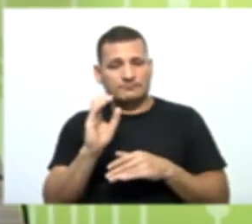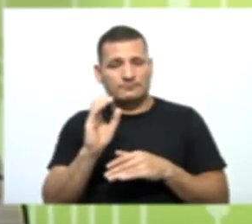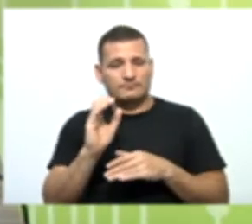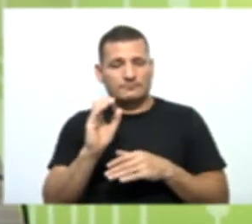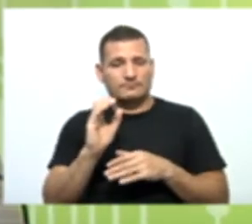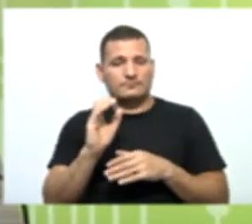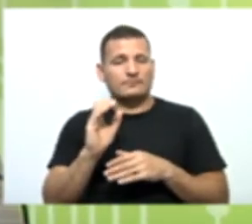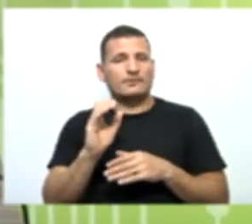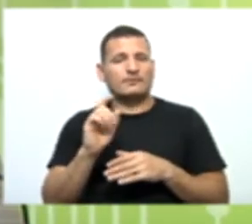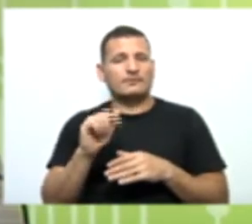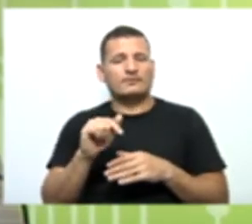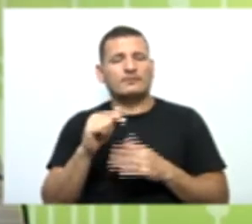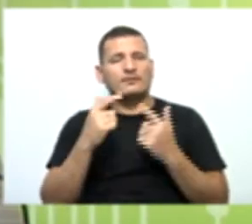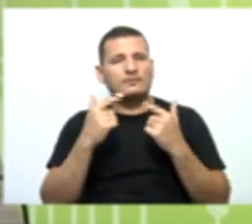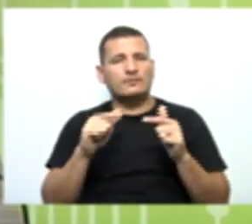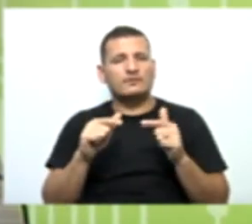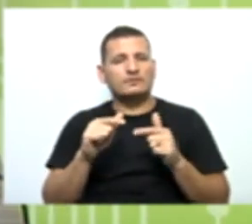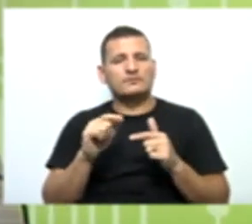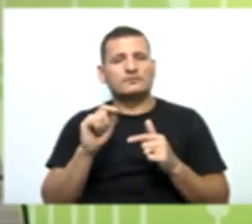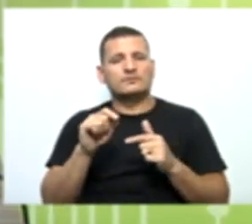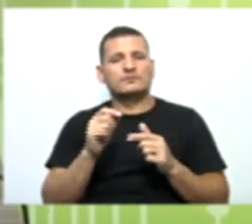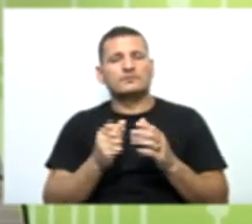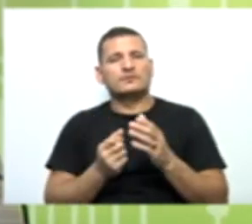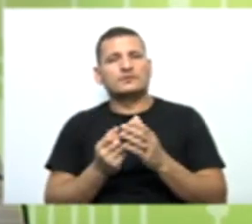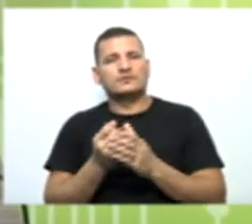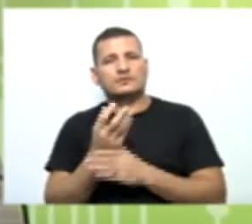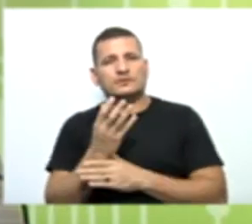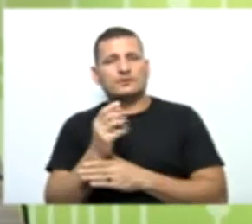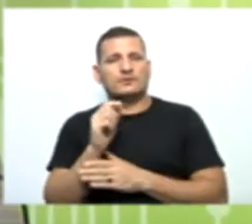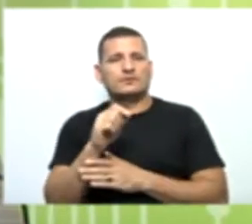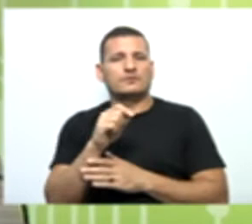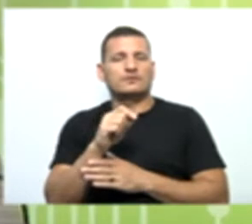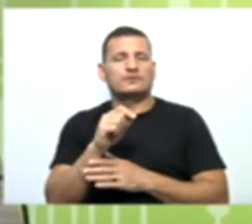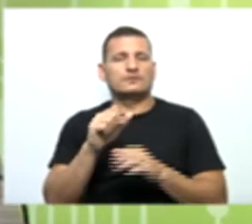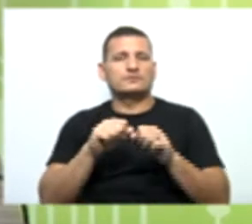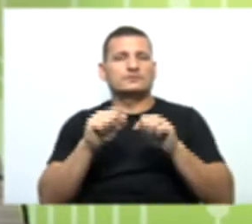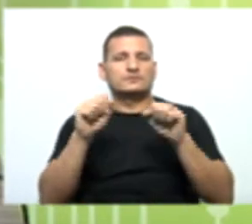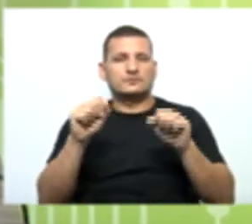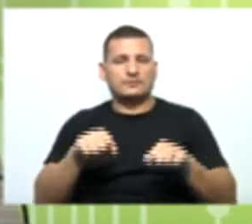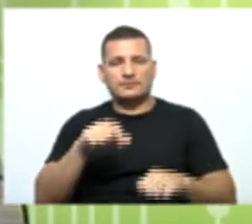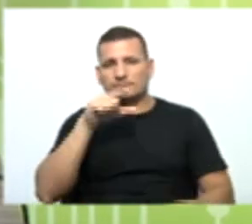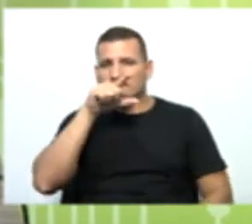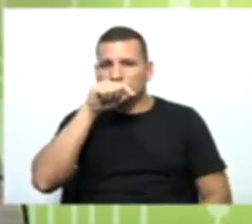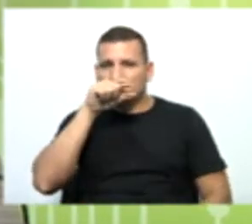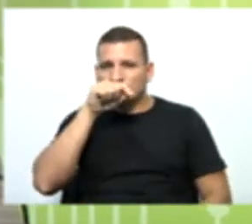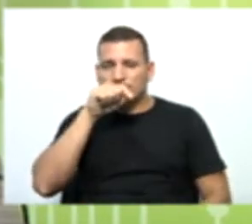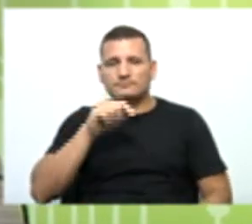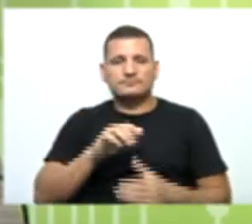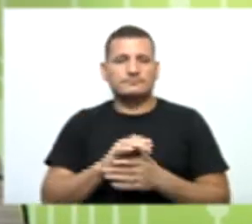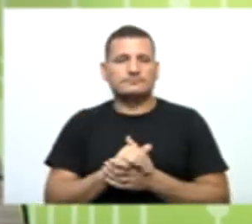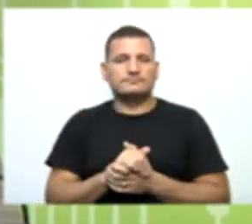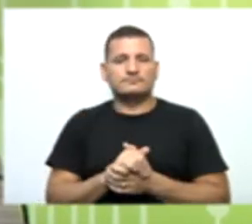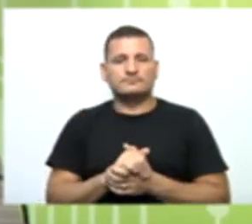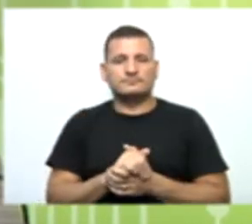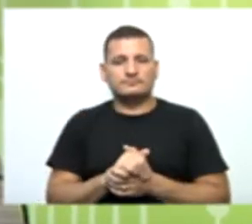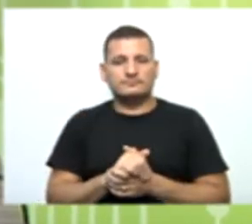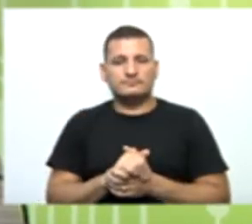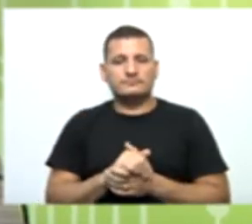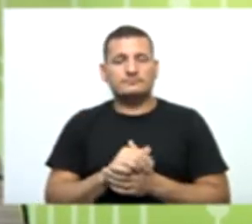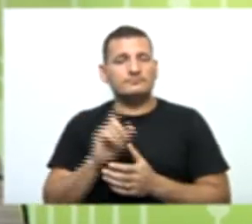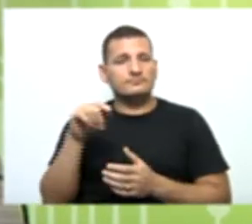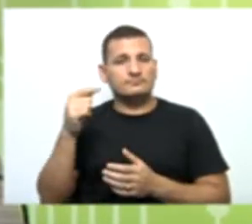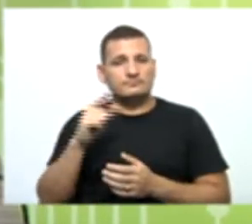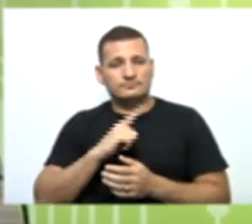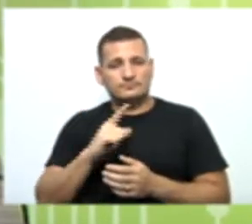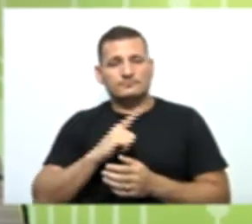linguagem utilizada para criar o núcleo do sistema operacional Unix, certo? Para quem não lembra. Depois nós temos a linguagem